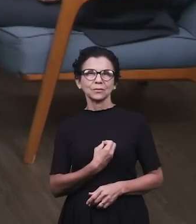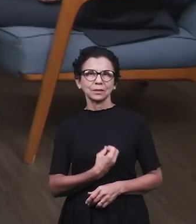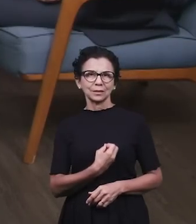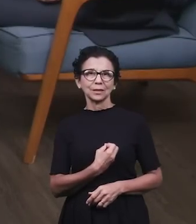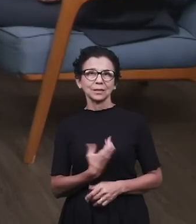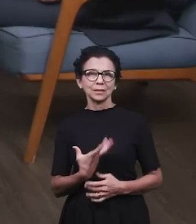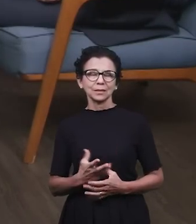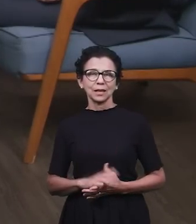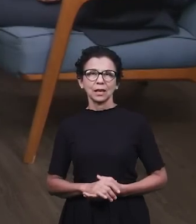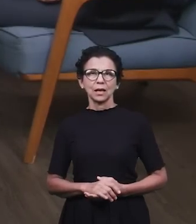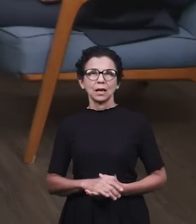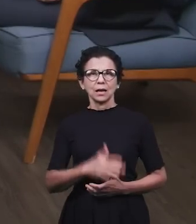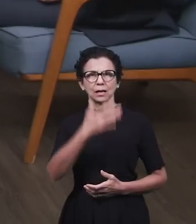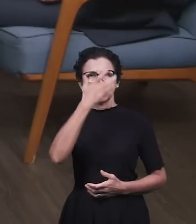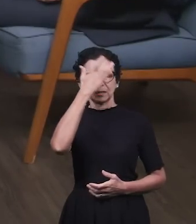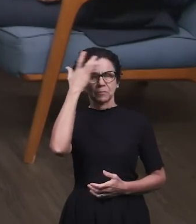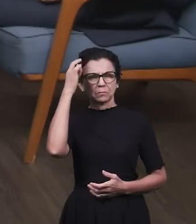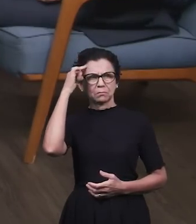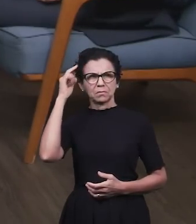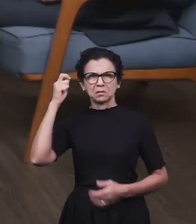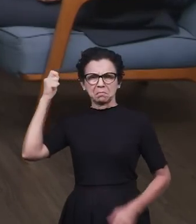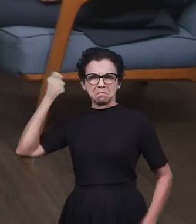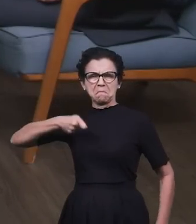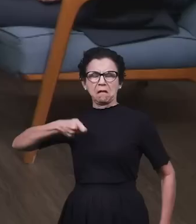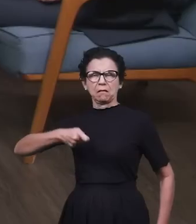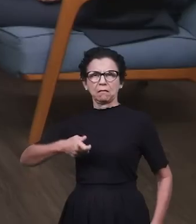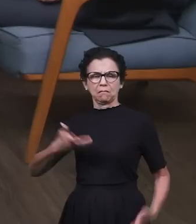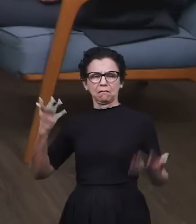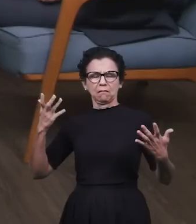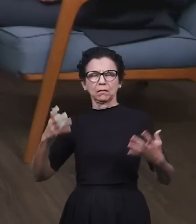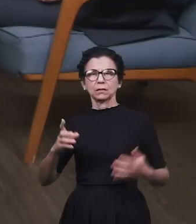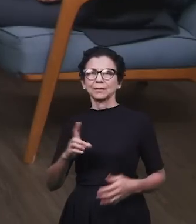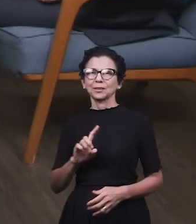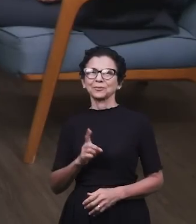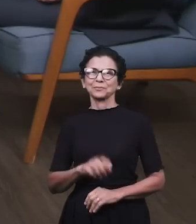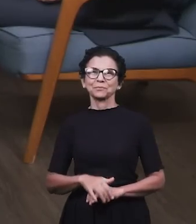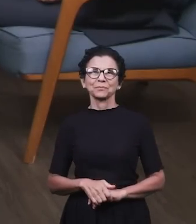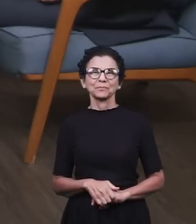Porque Deus, quando providencia para o homem a salvação